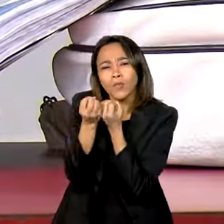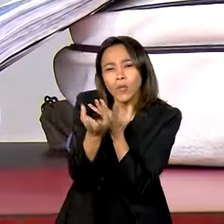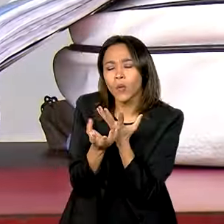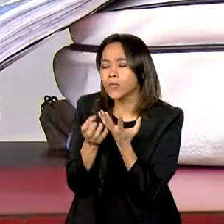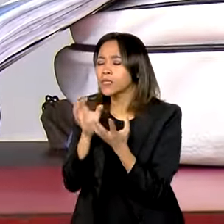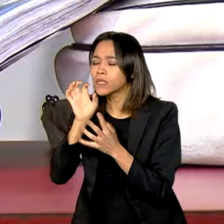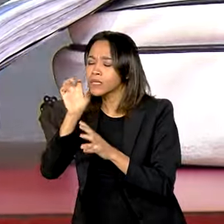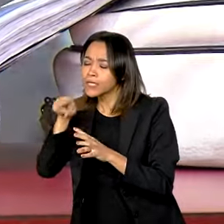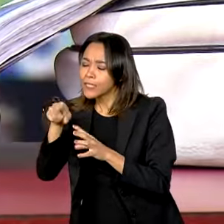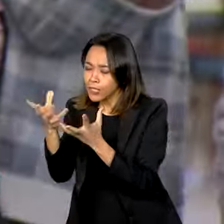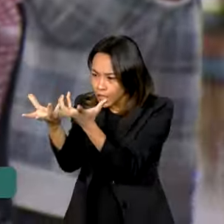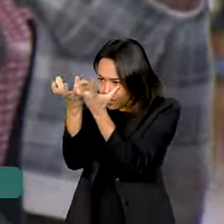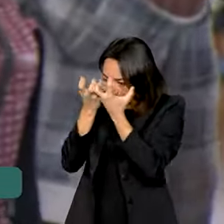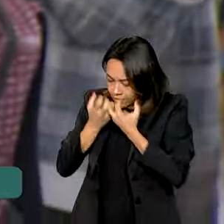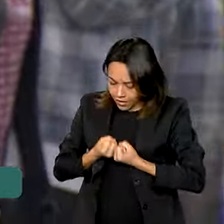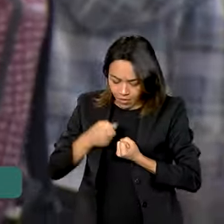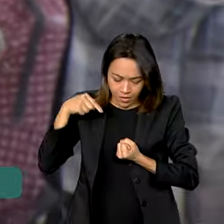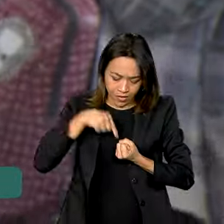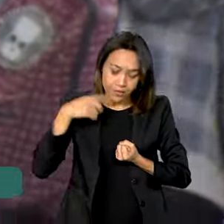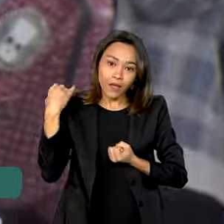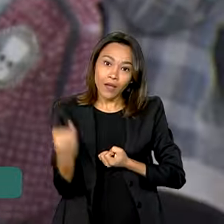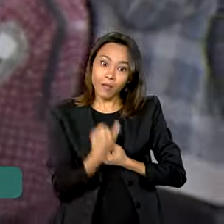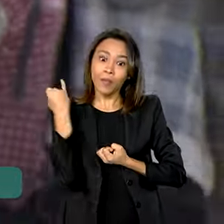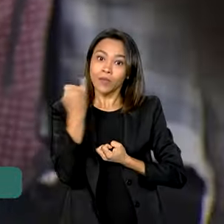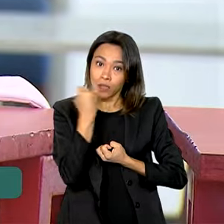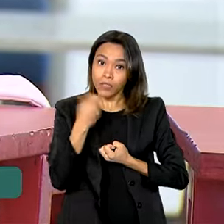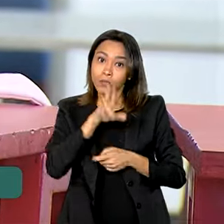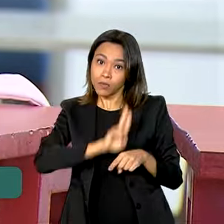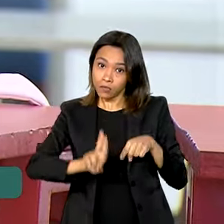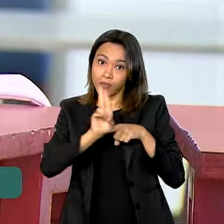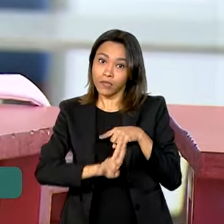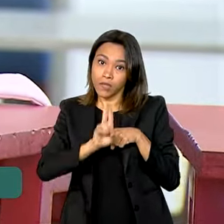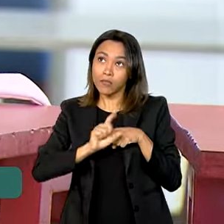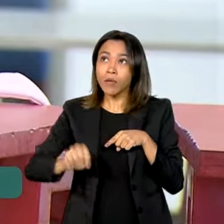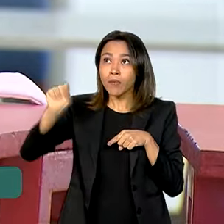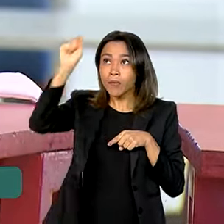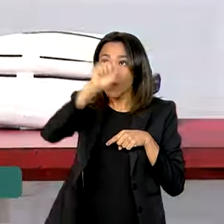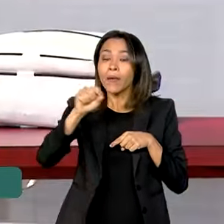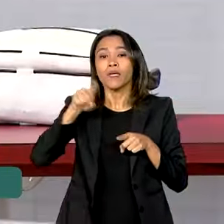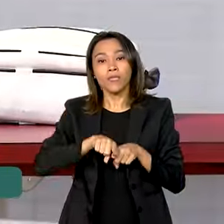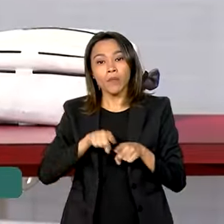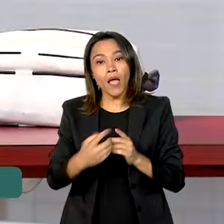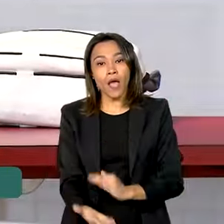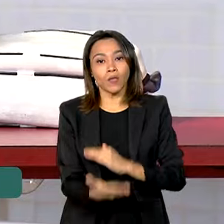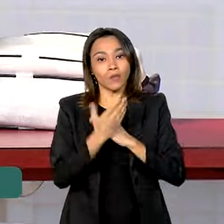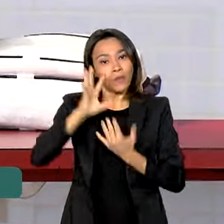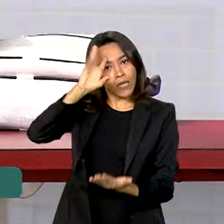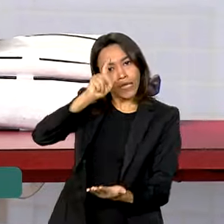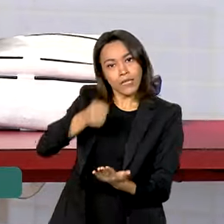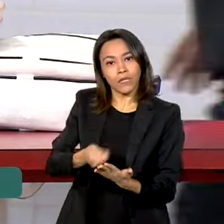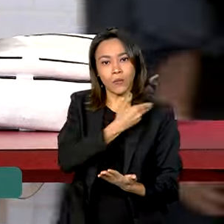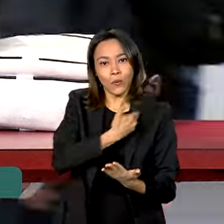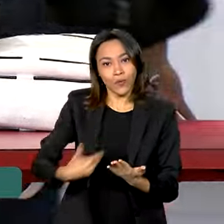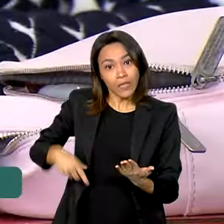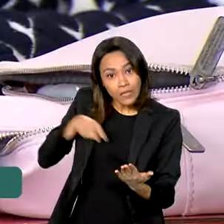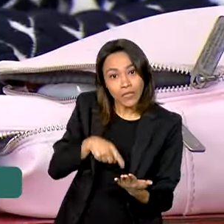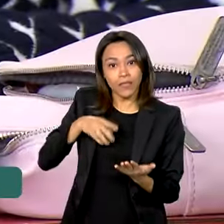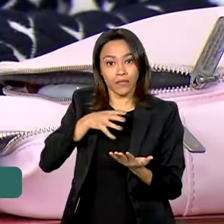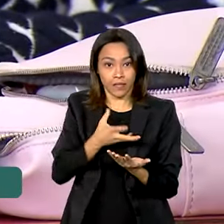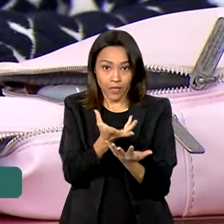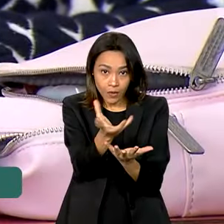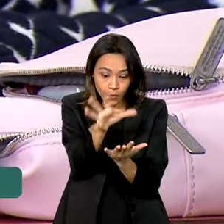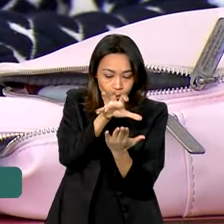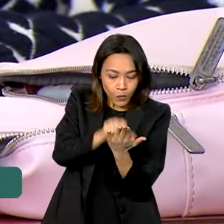serem decisivas para os próprios estabelecimentos de ensino e para as decisões do governo são úteis para a sociedade